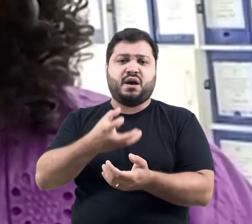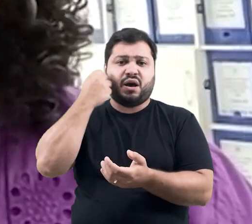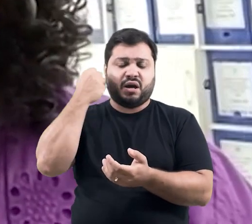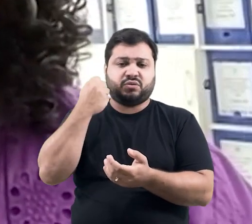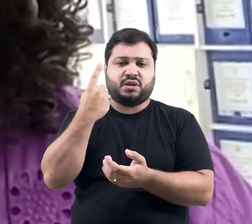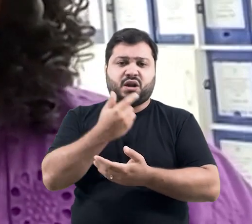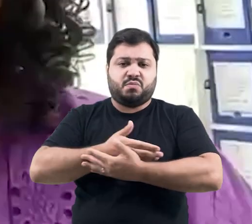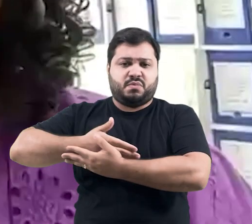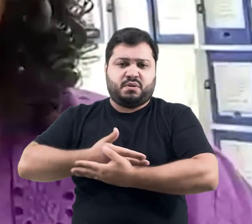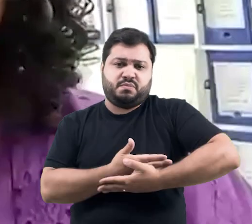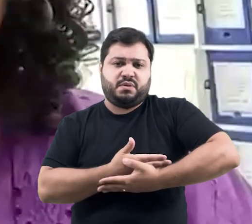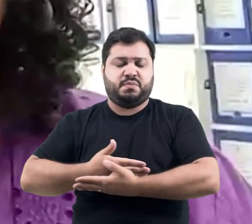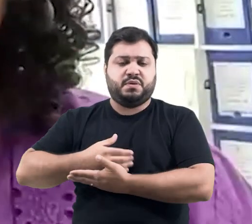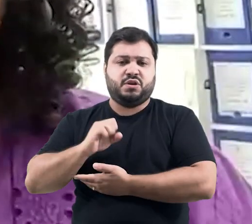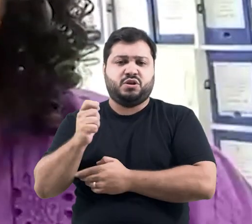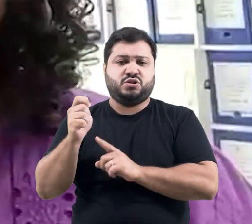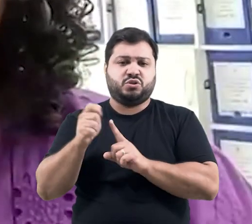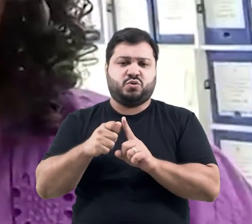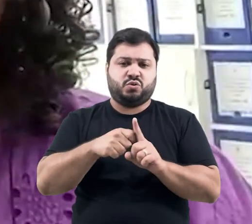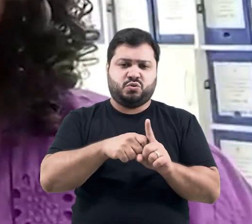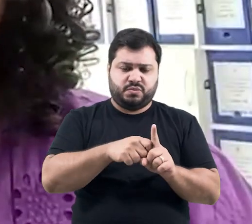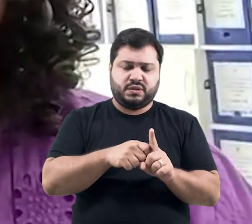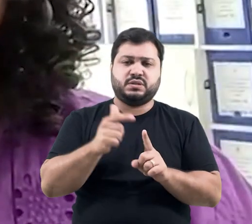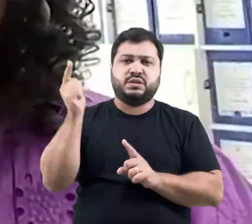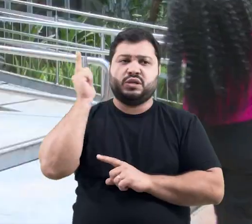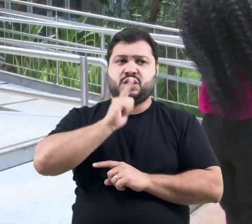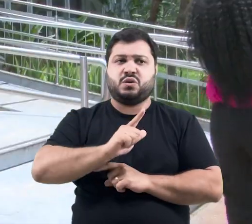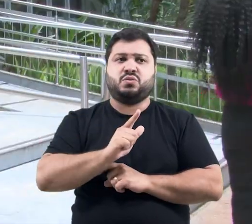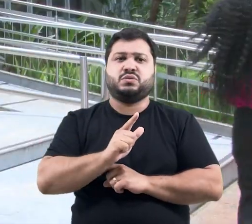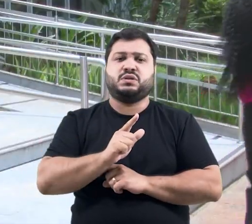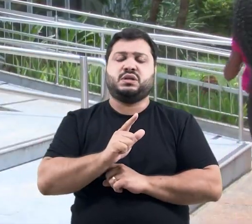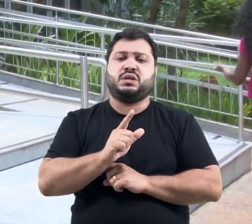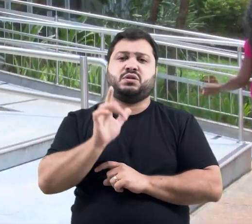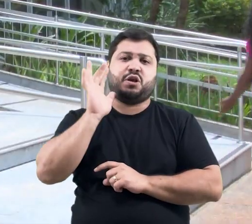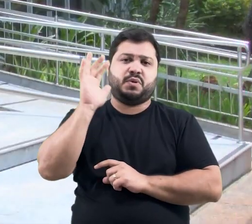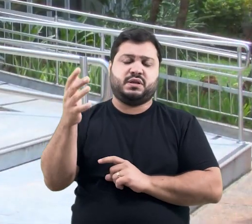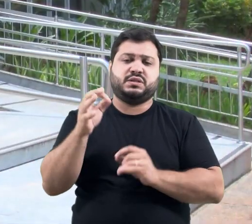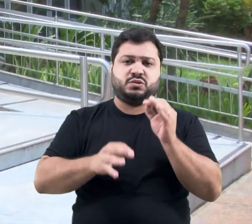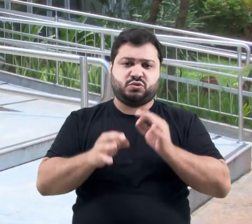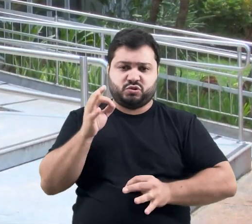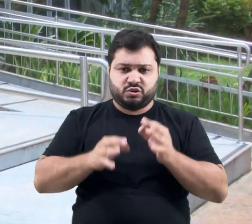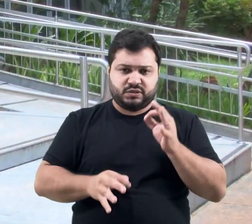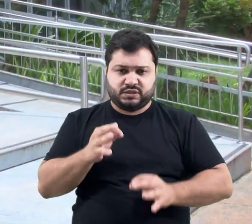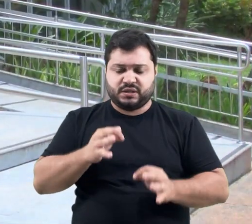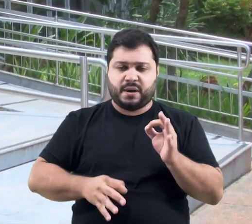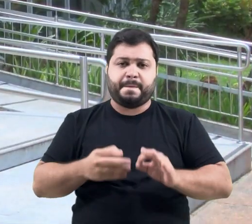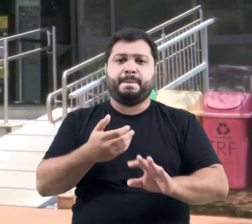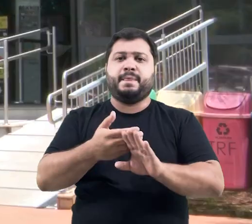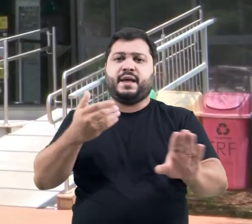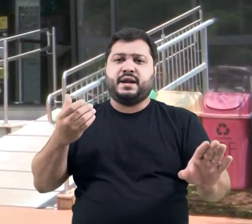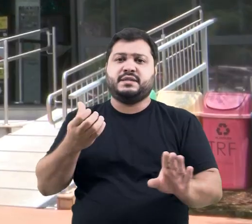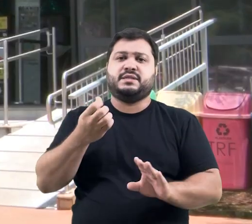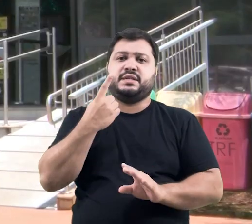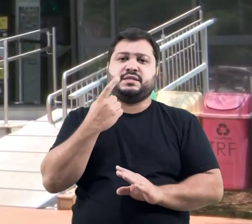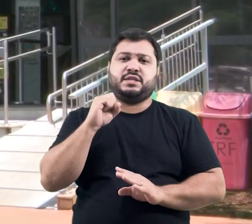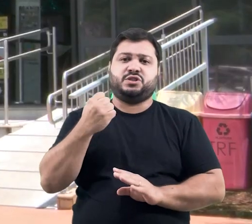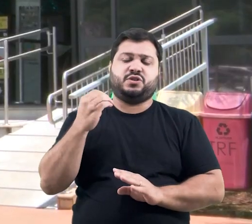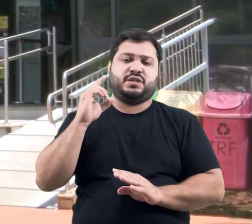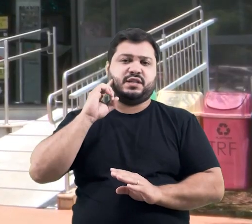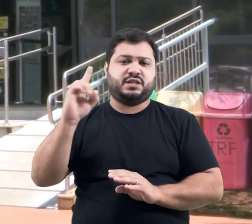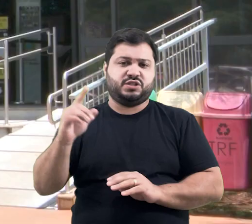época adotaram uma bebê de apenas 8 meses e conseguiram, por meio de uma decisão judicial, a licença